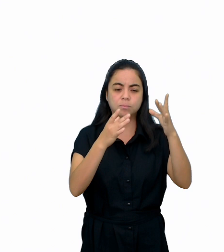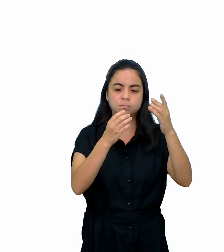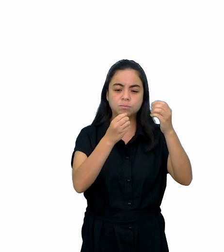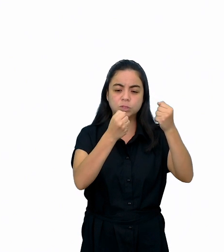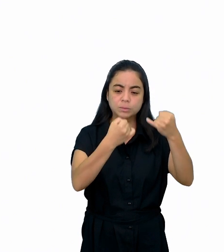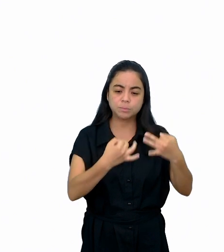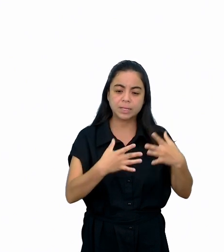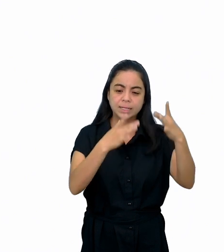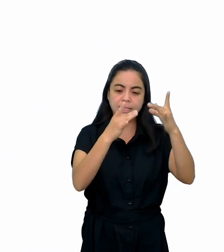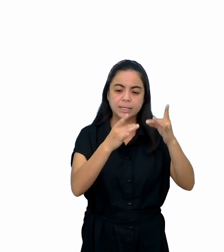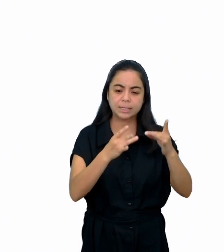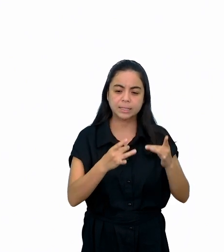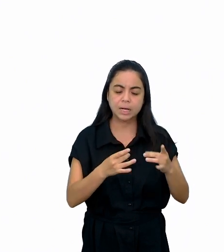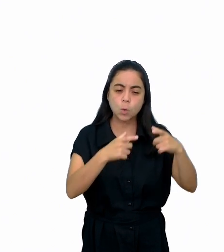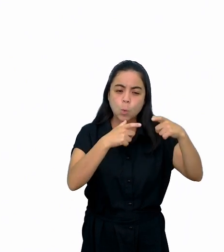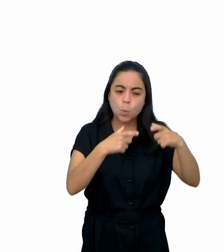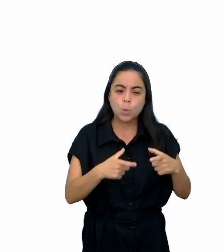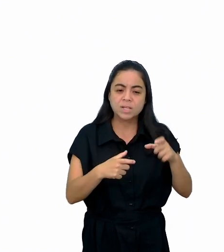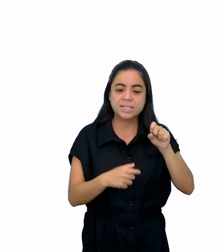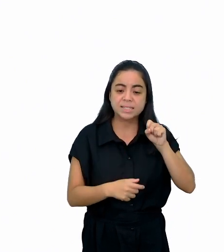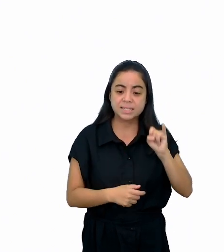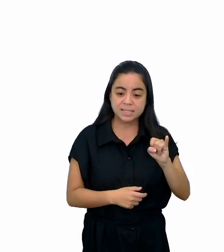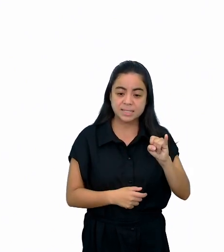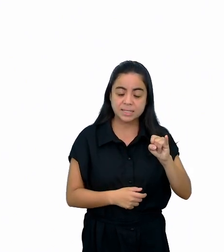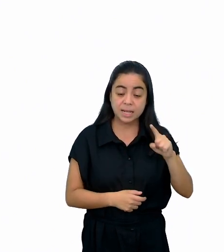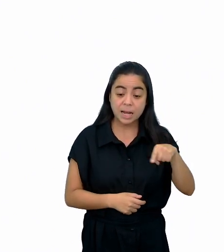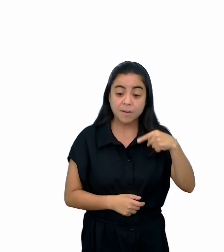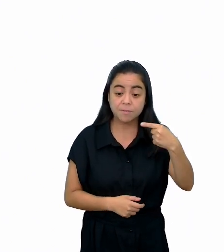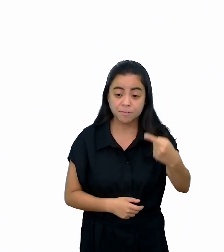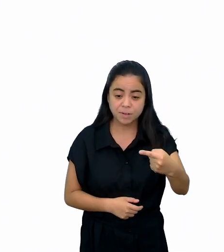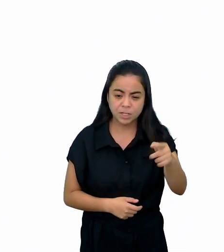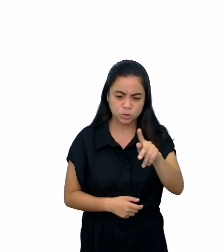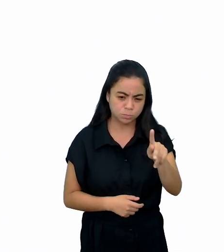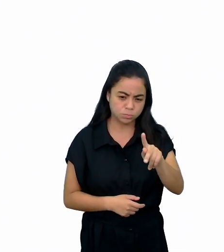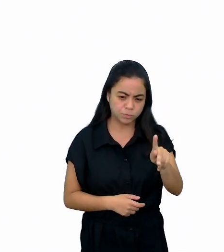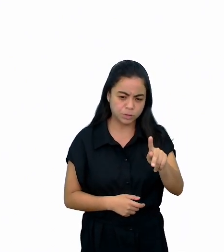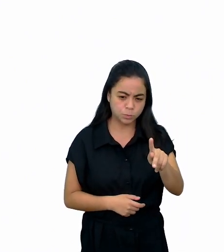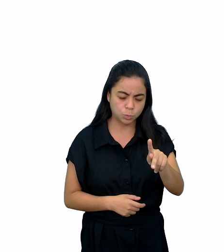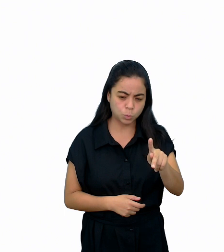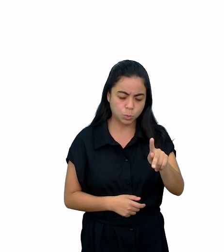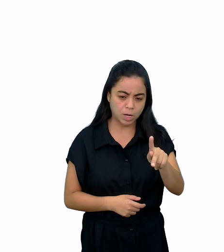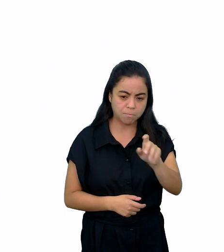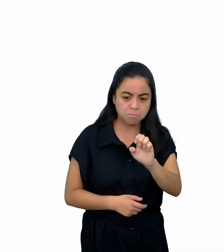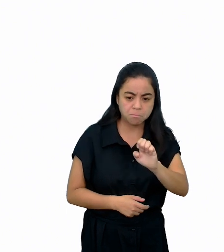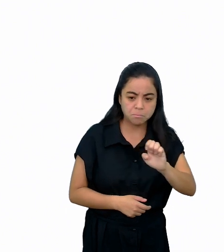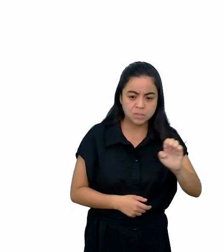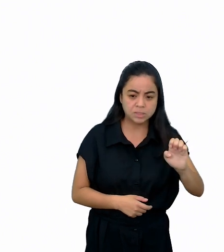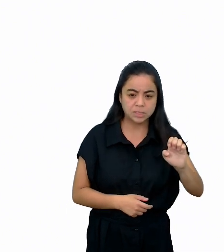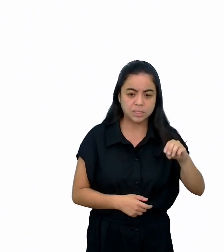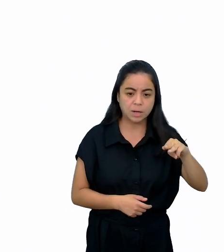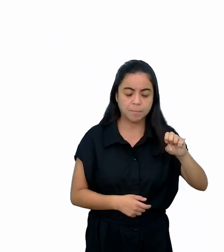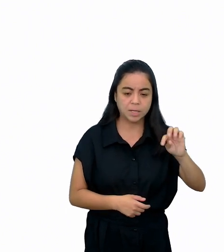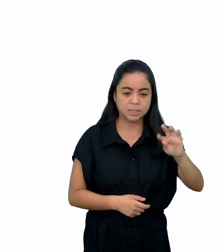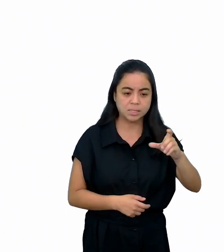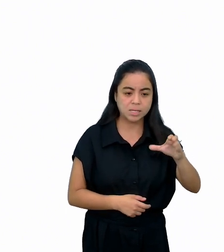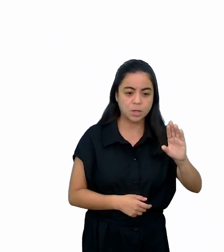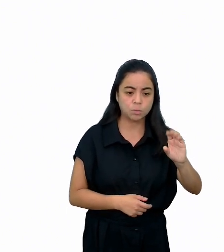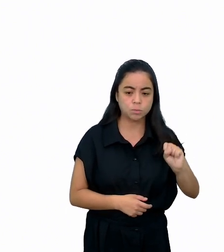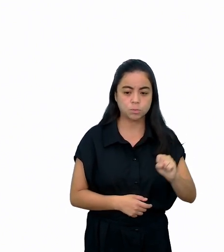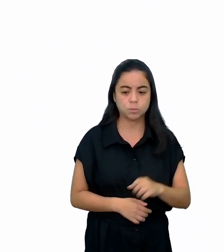a posição aí, se ele está na frente da professora, à esquerda de Mateus,